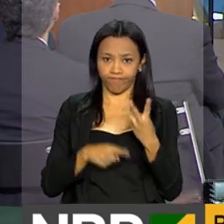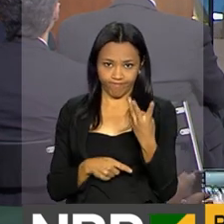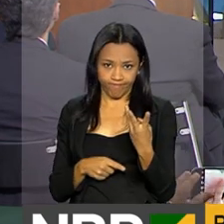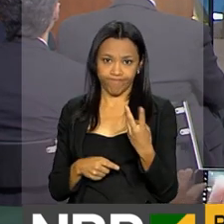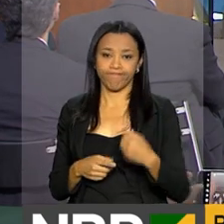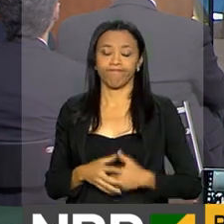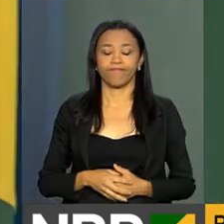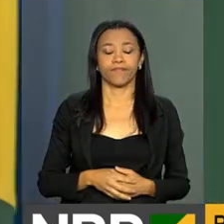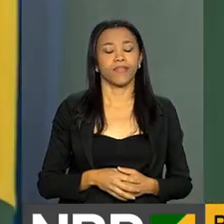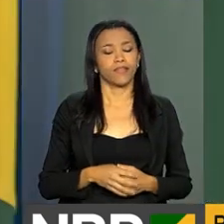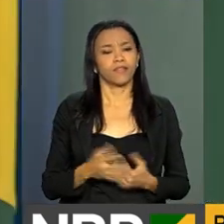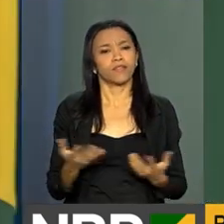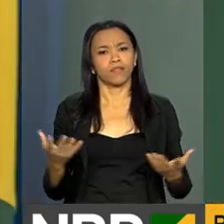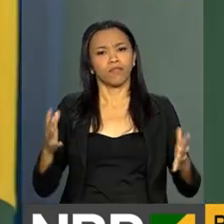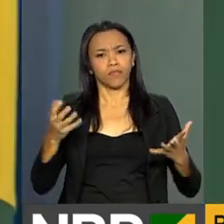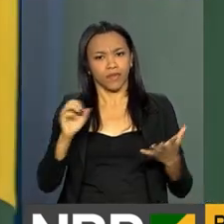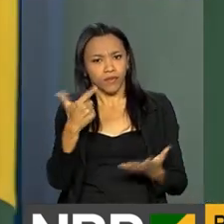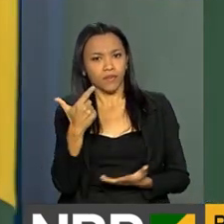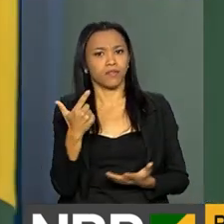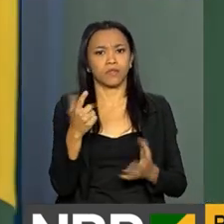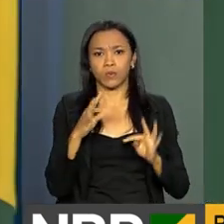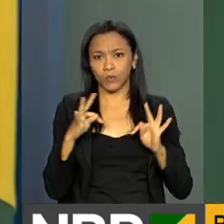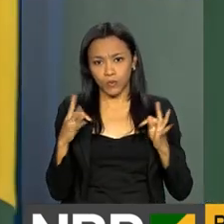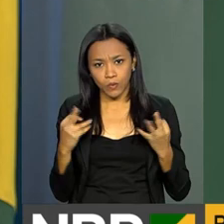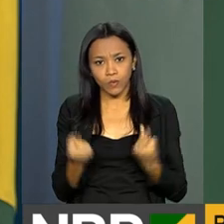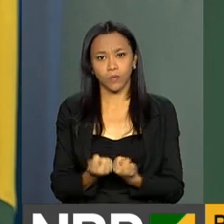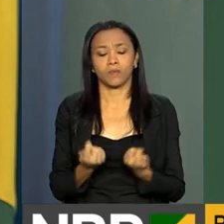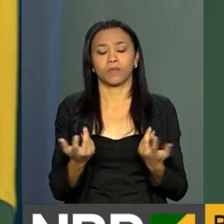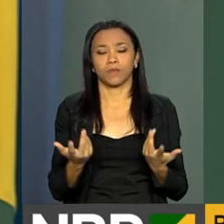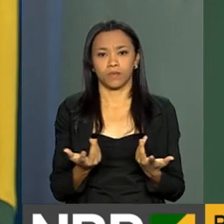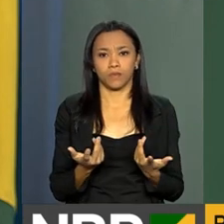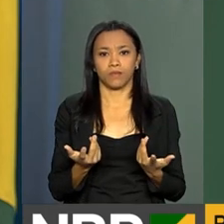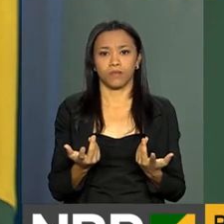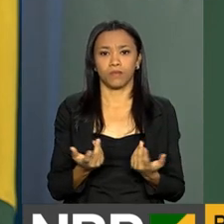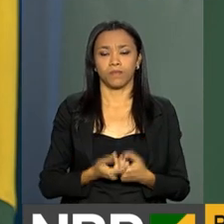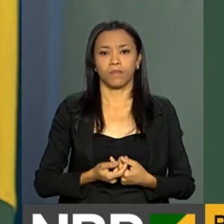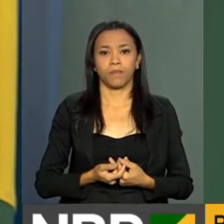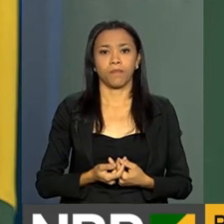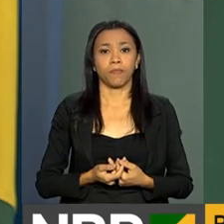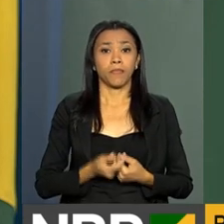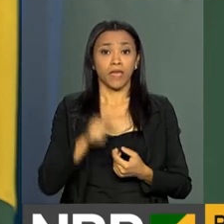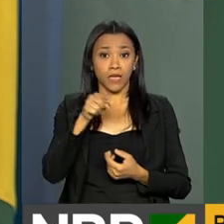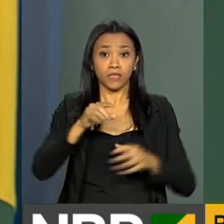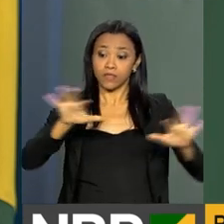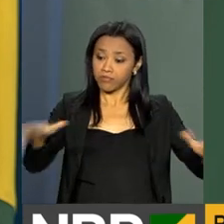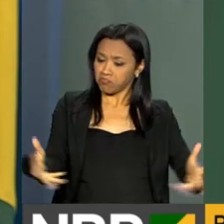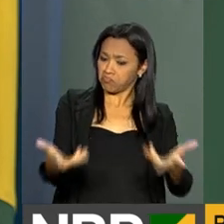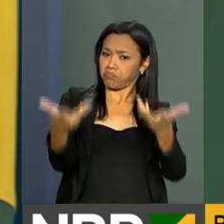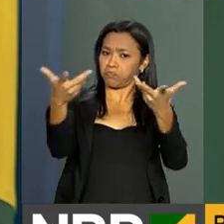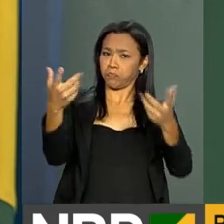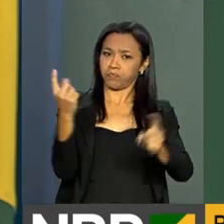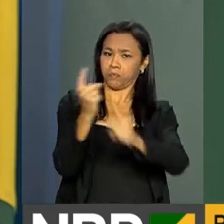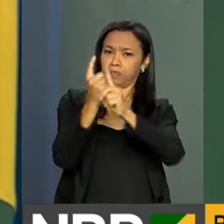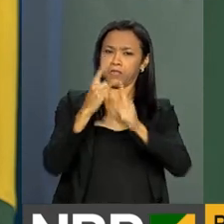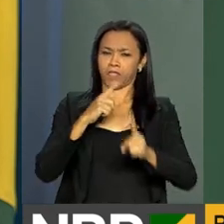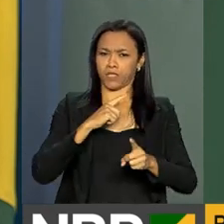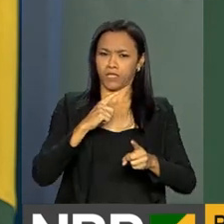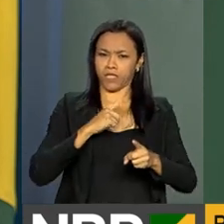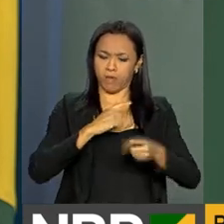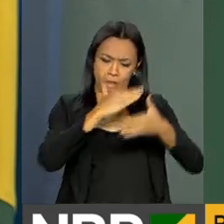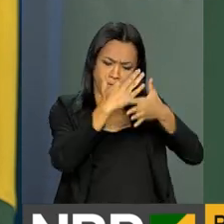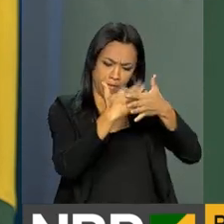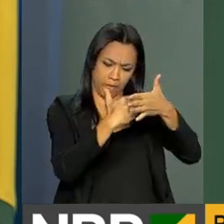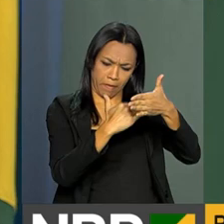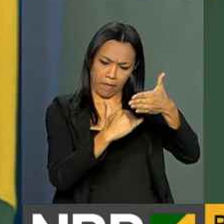muitas solenidades. Claro, como todo nome indica, né? A solenidade sempre tem uma certa cerimônia. As pessoas